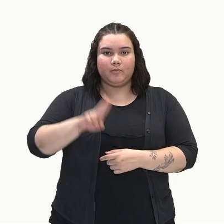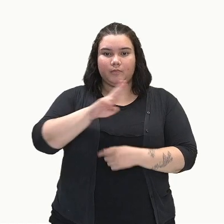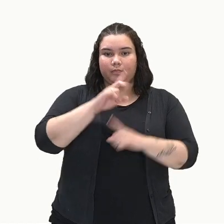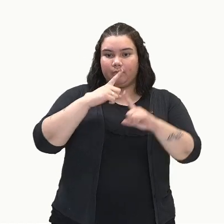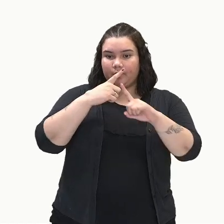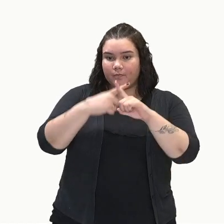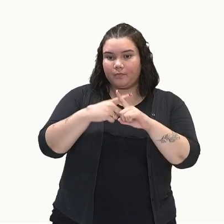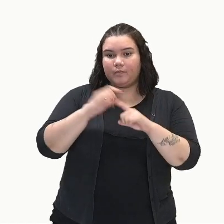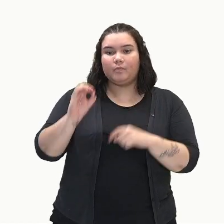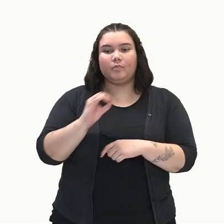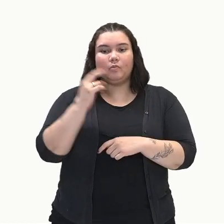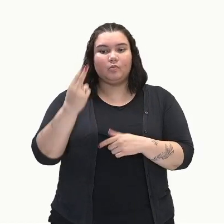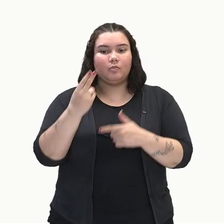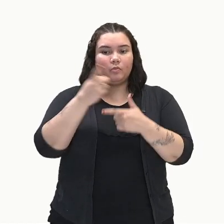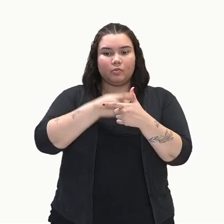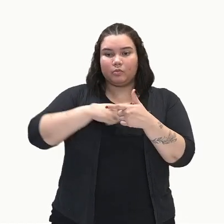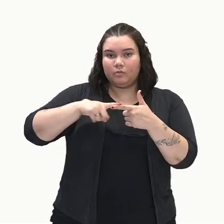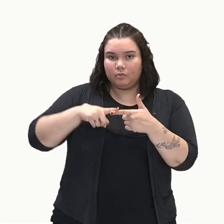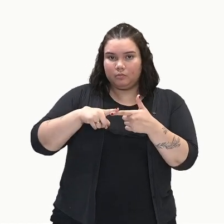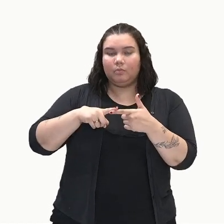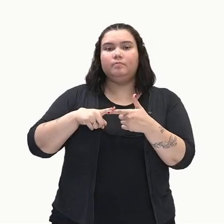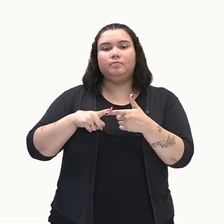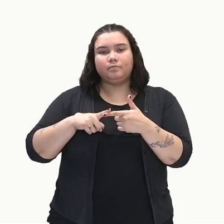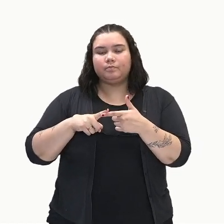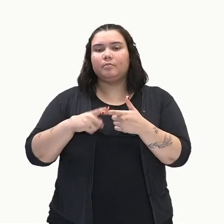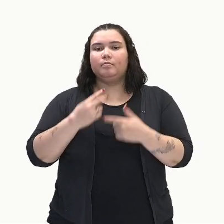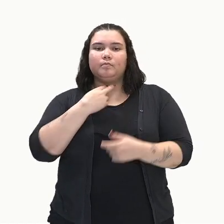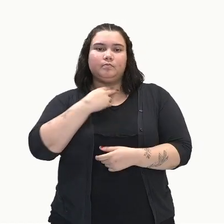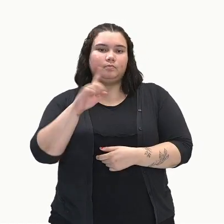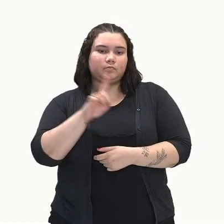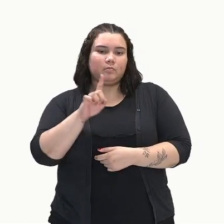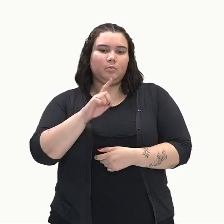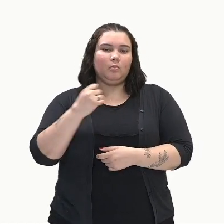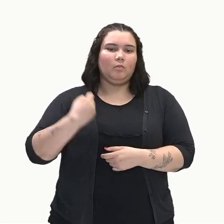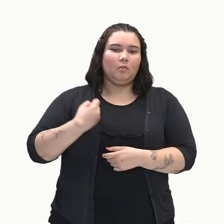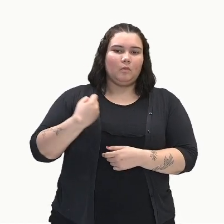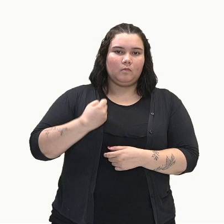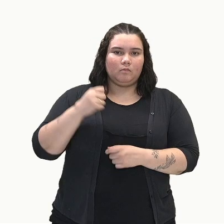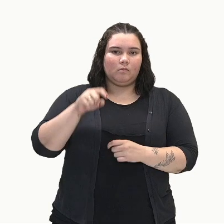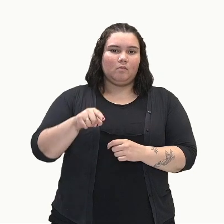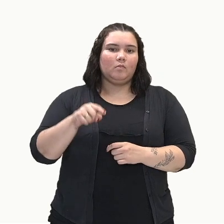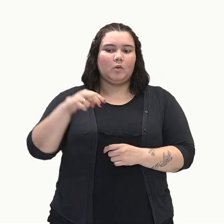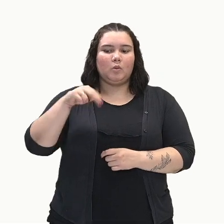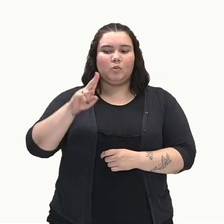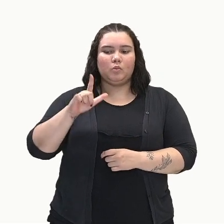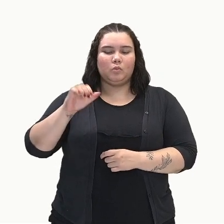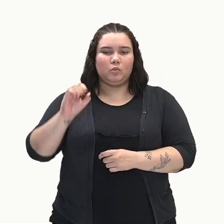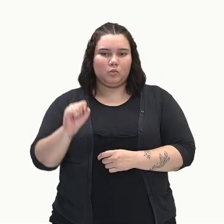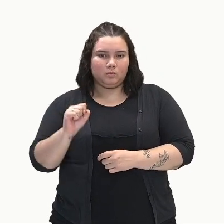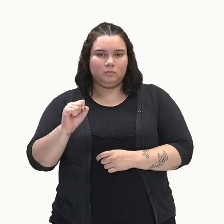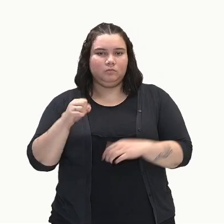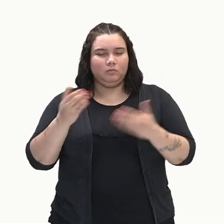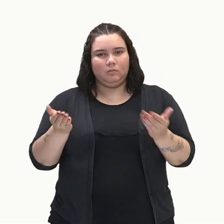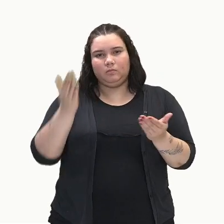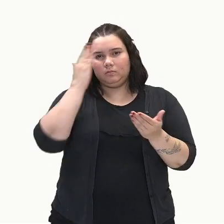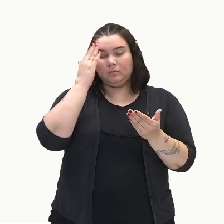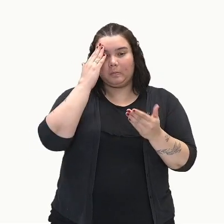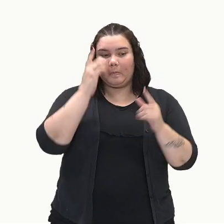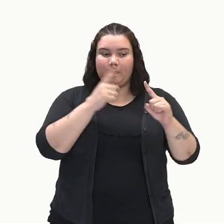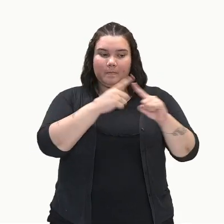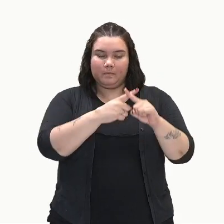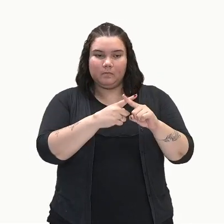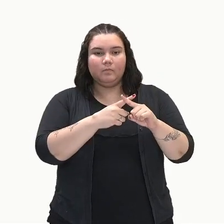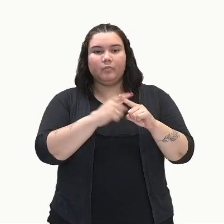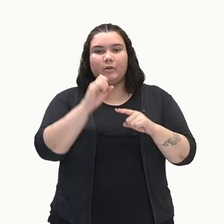com divisão, pessoal, nós não podemos ter esses valores nulos, porque vocês sabem que na multiplicação, por exemplo, quando a